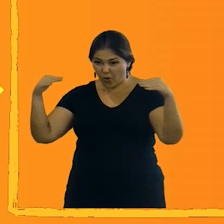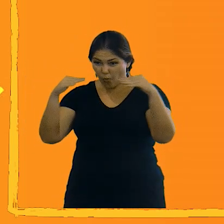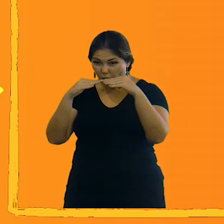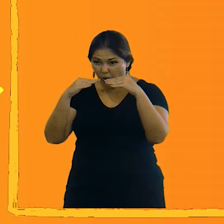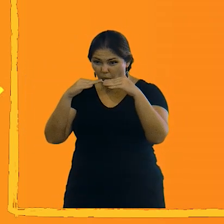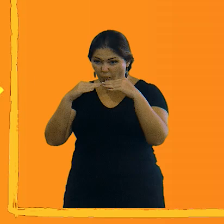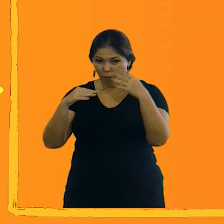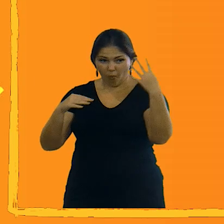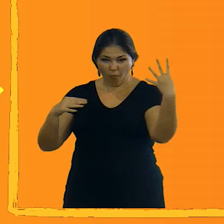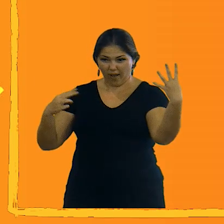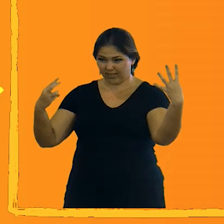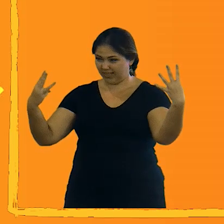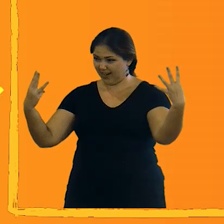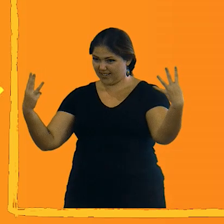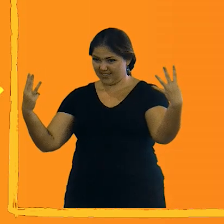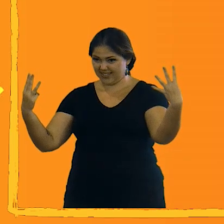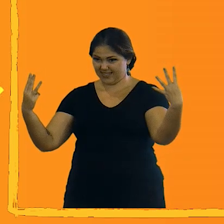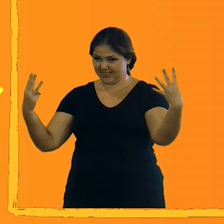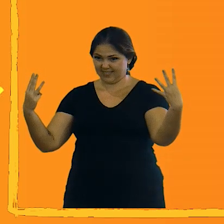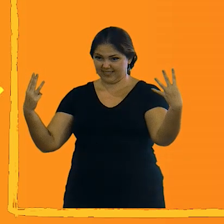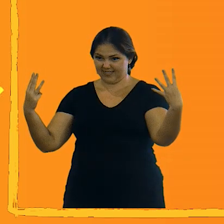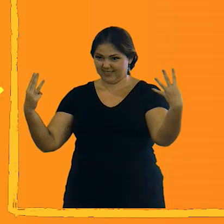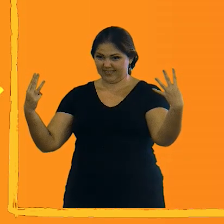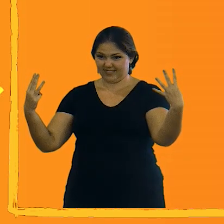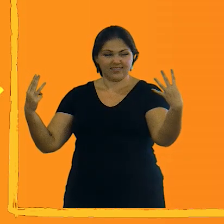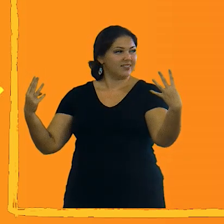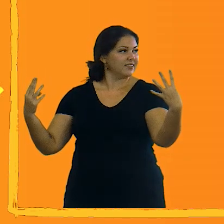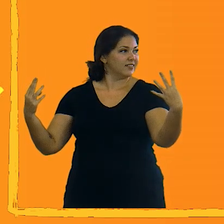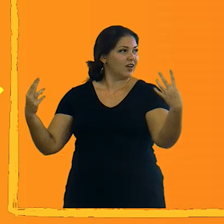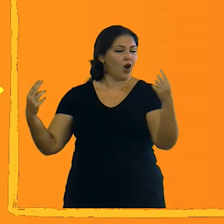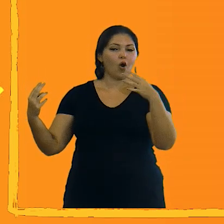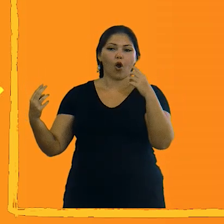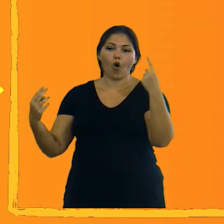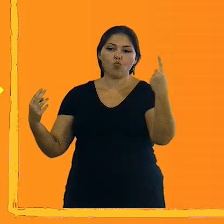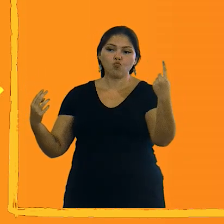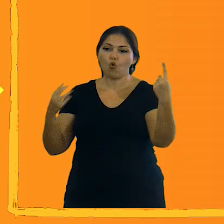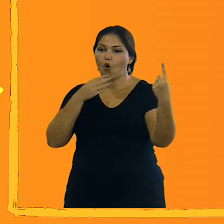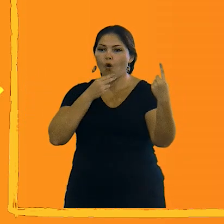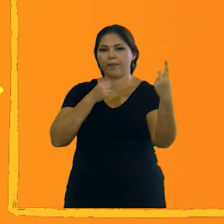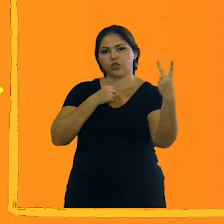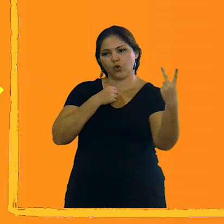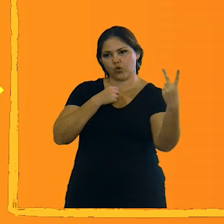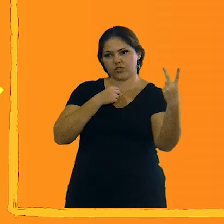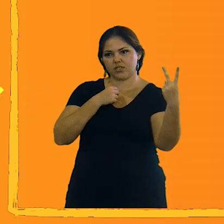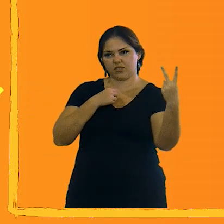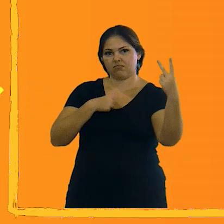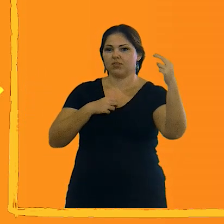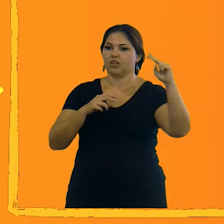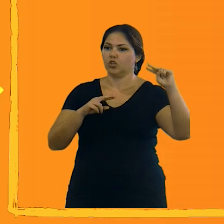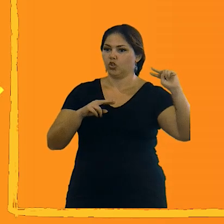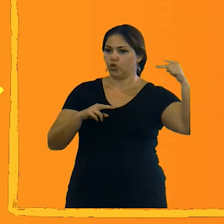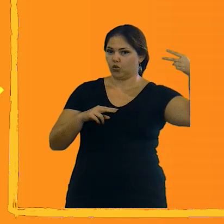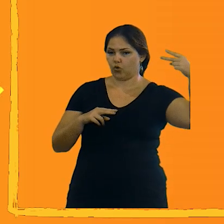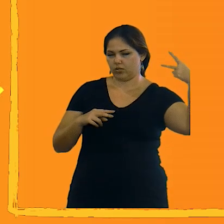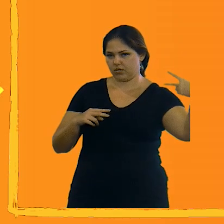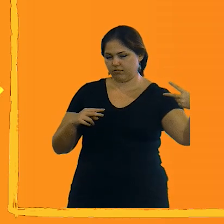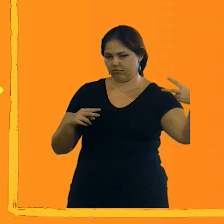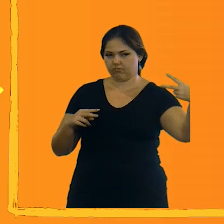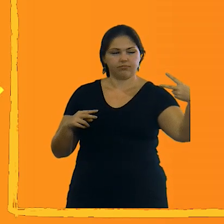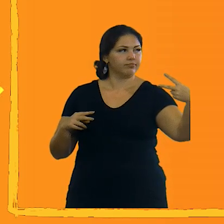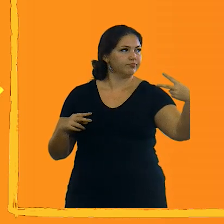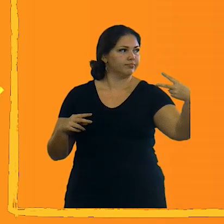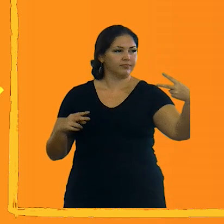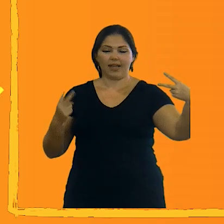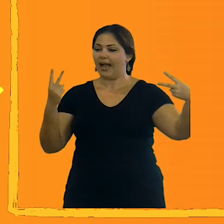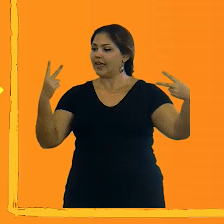proporcionais Não não são porque se eu tinha um homem virou dois dobrou a quantidade então